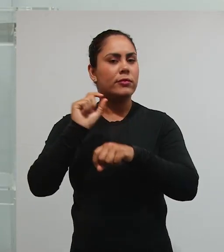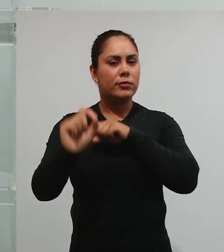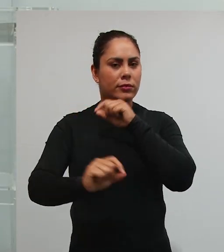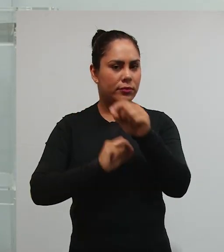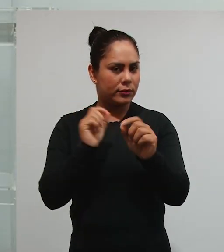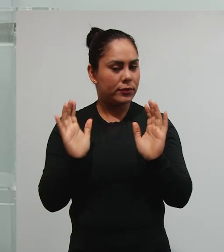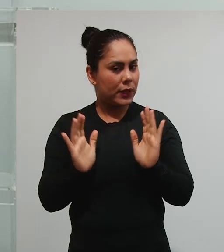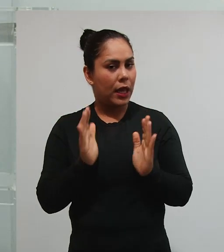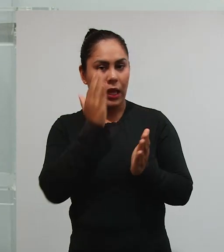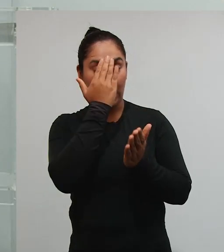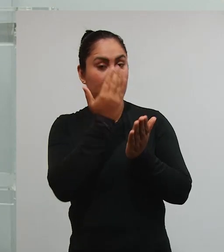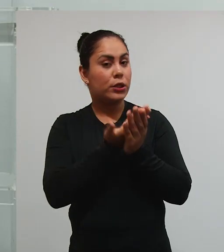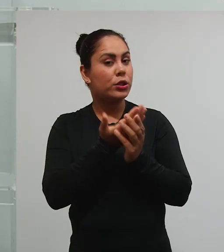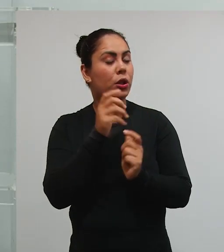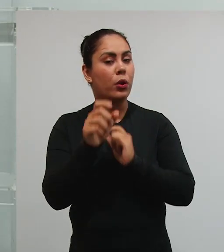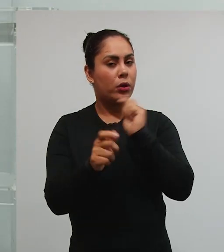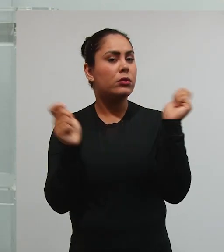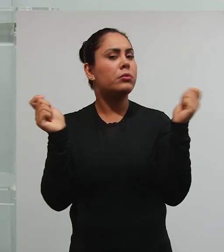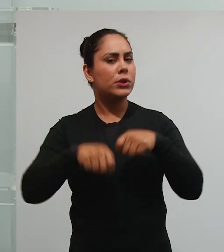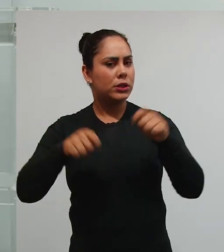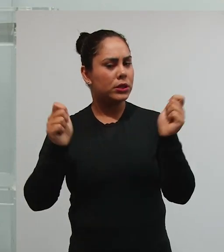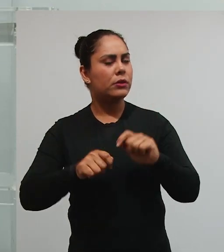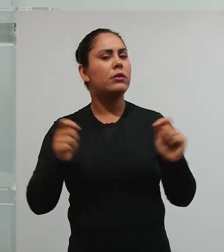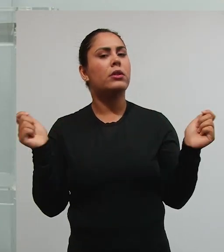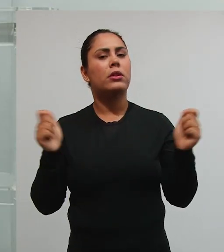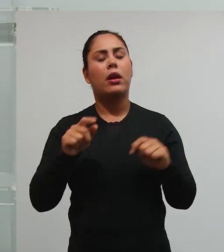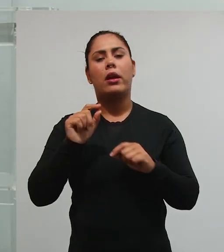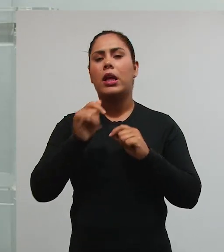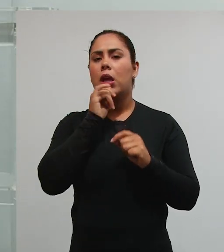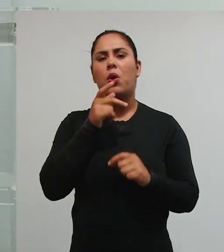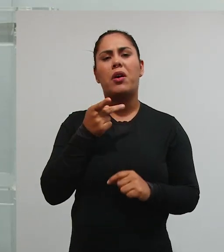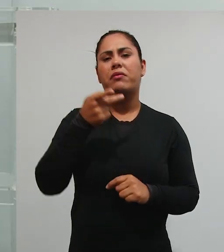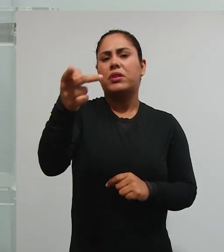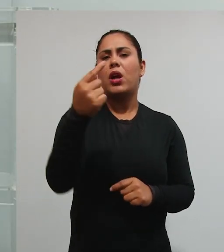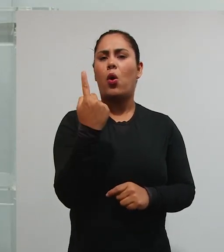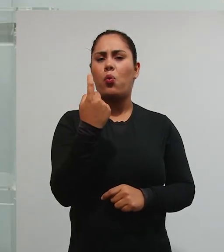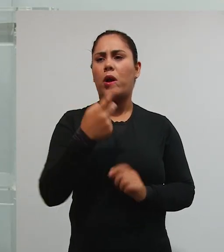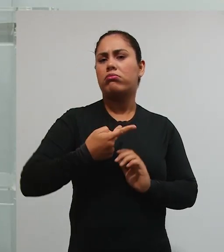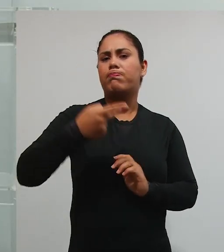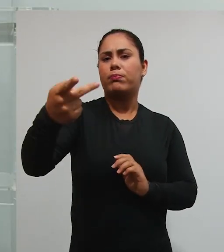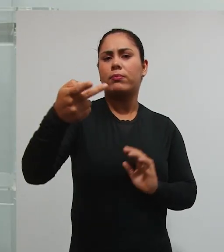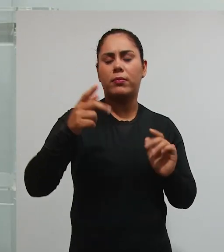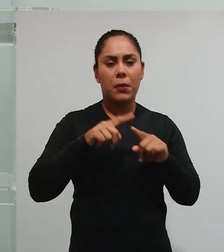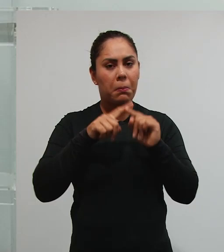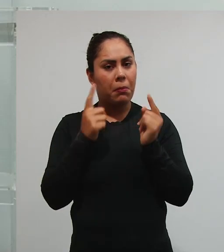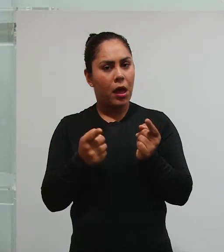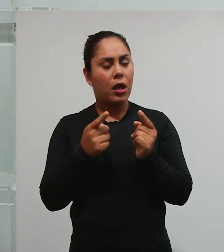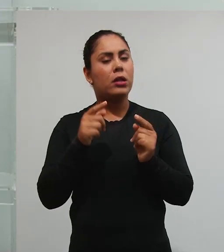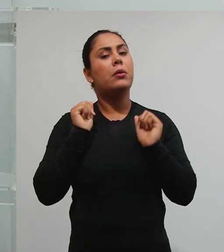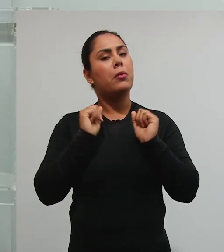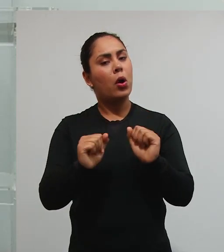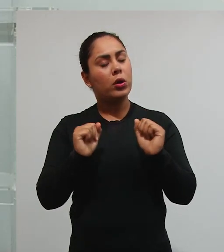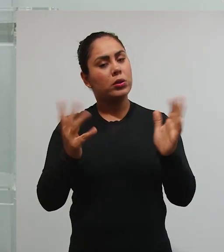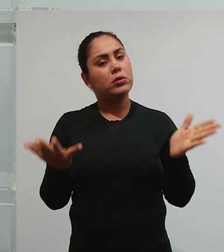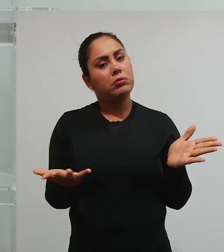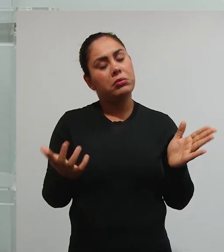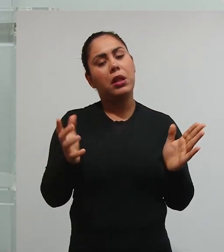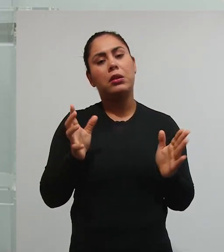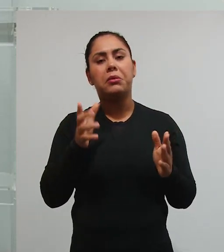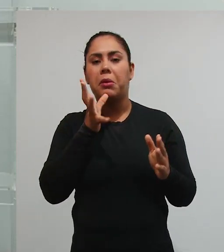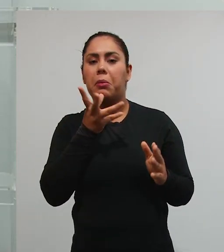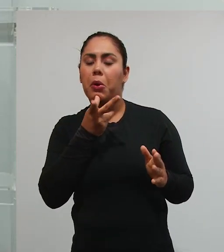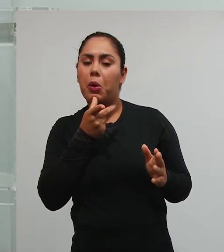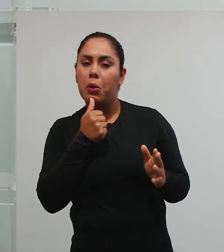formação, acredita-se que seja possível realizar em uma visita, em um encontro. Mas, como eu falei, pode ser que